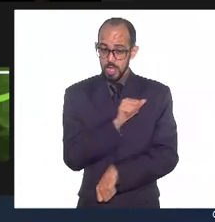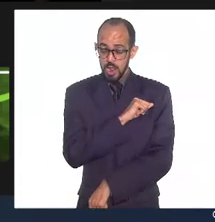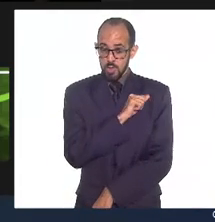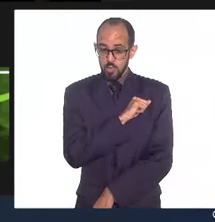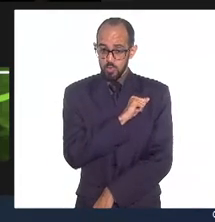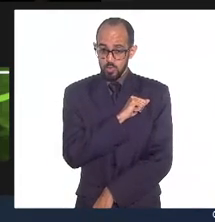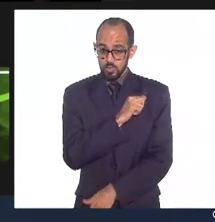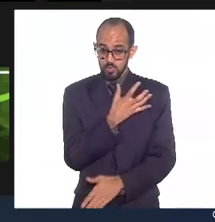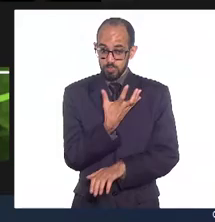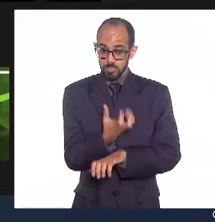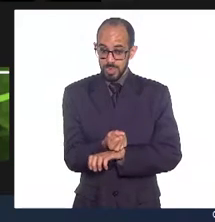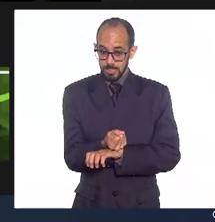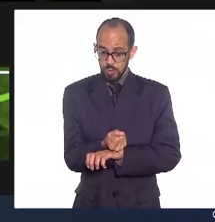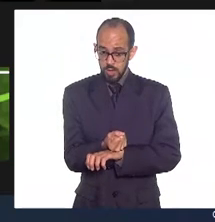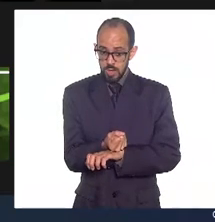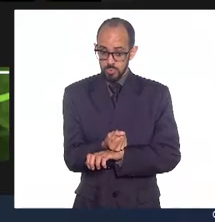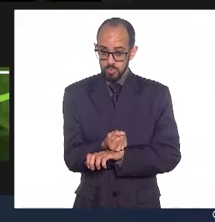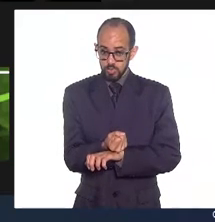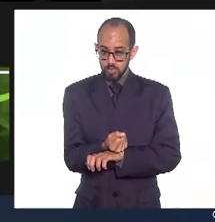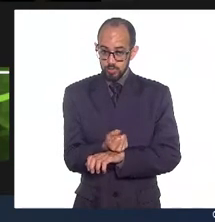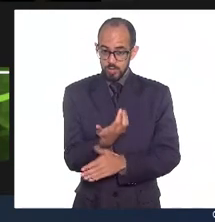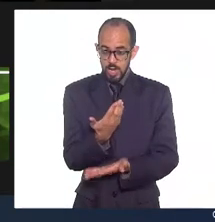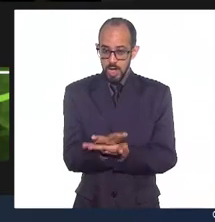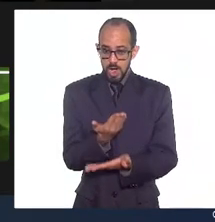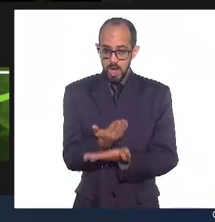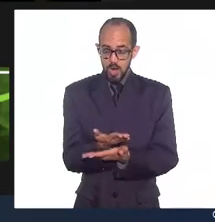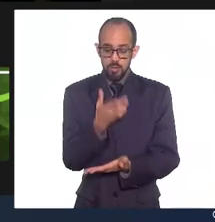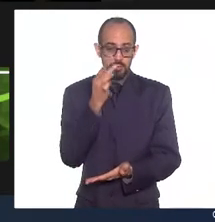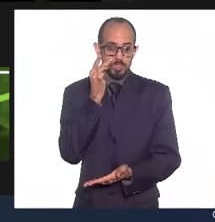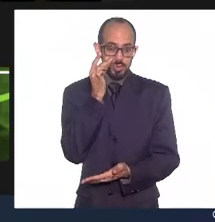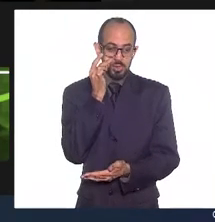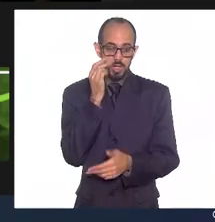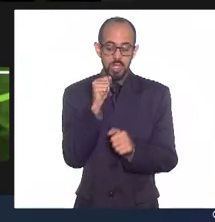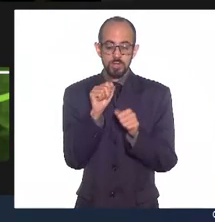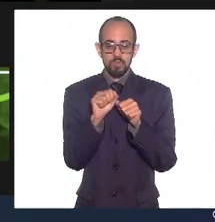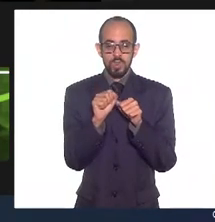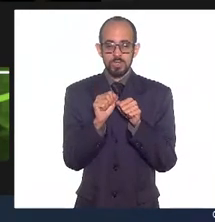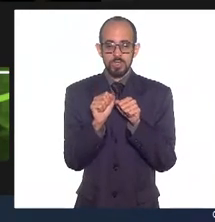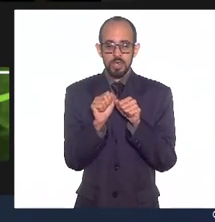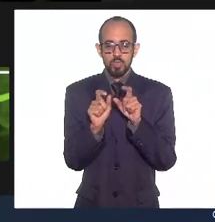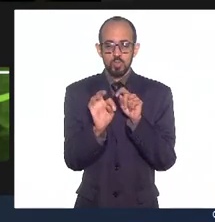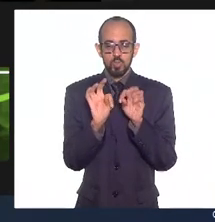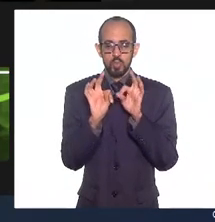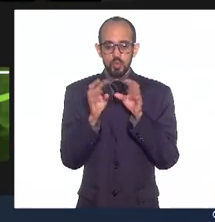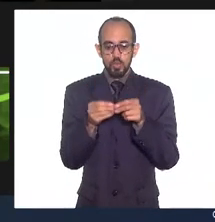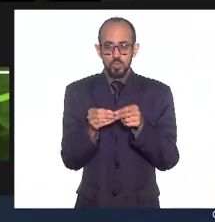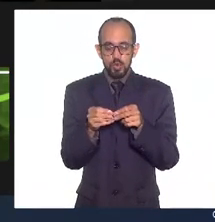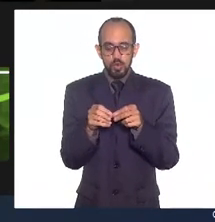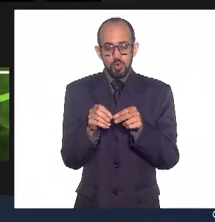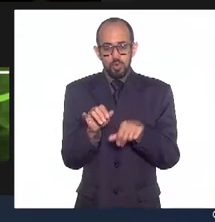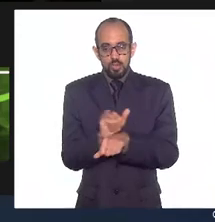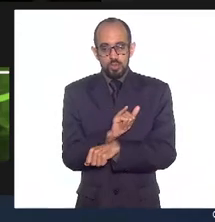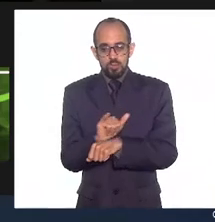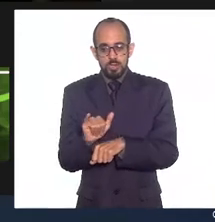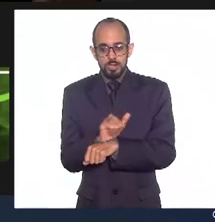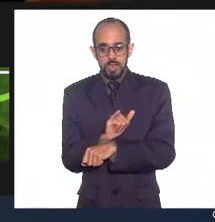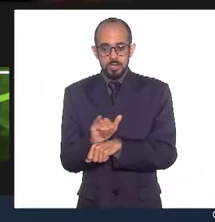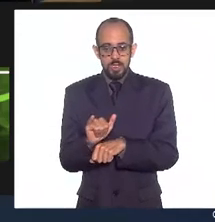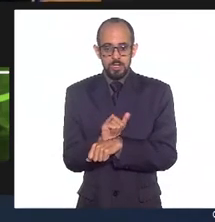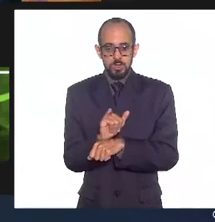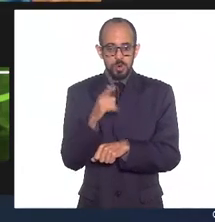matriculados para aulas presenciais em alguma coisa que pudesse ser